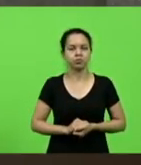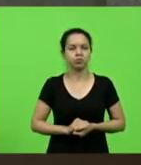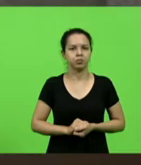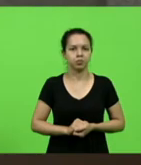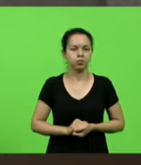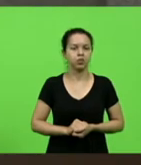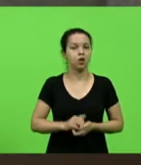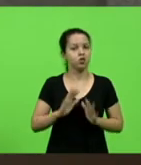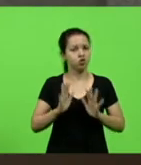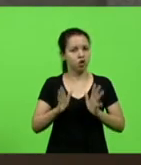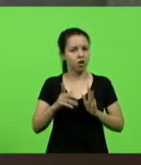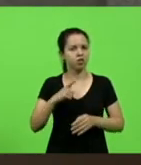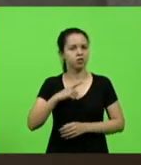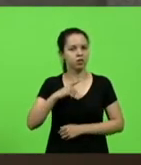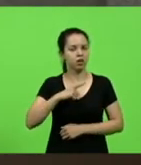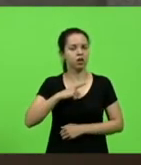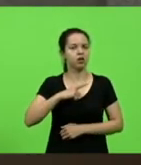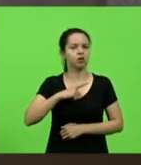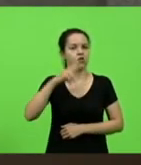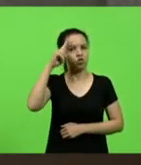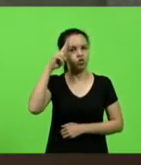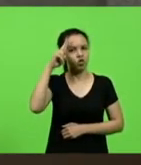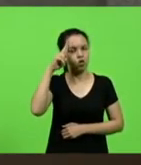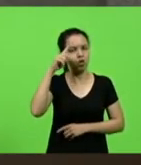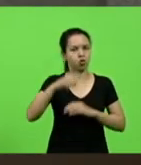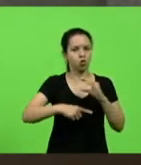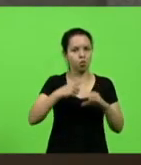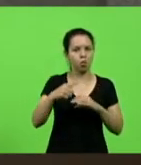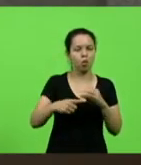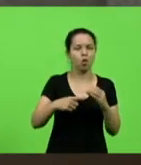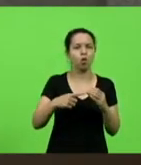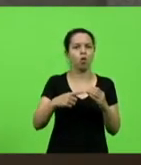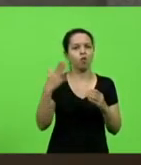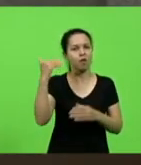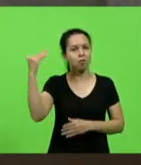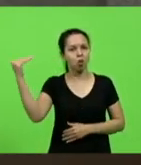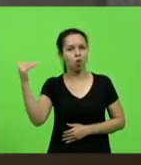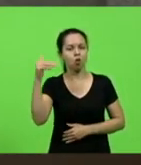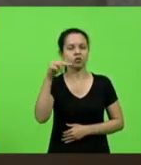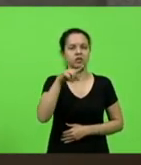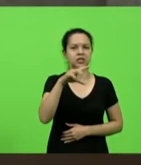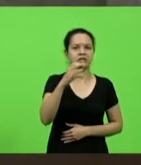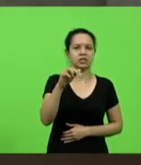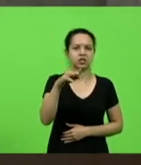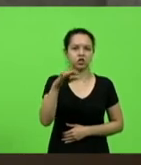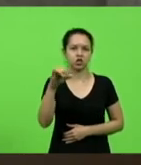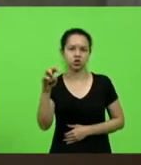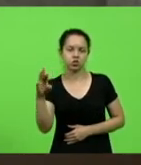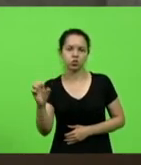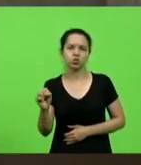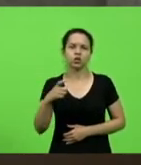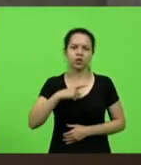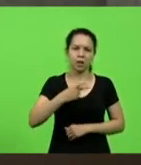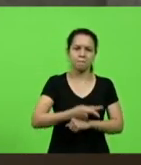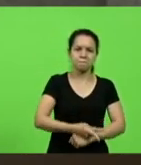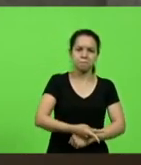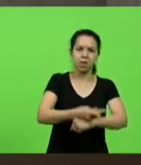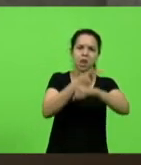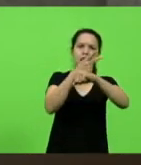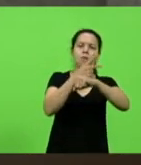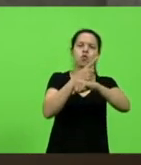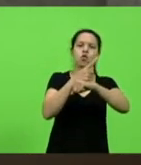do mundo, grandes personalidades, como C.S. Lewis, né? Temos prêmio Nobel de literatura vencidas por pessoas